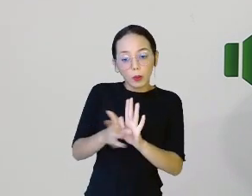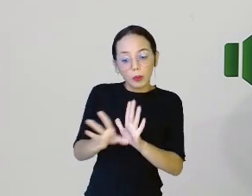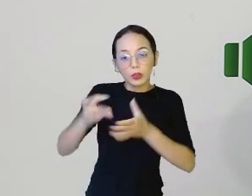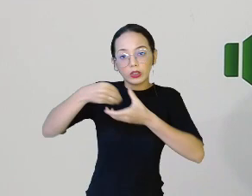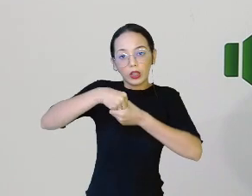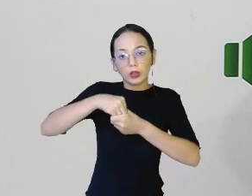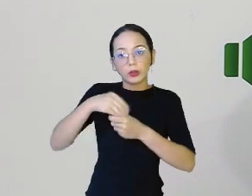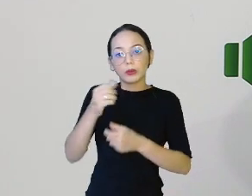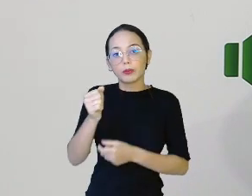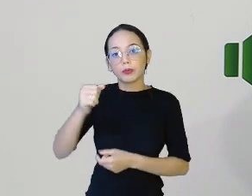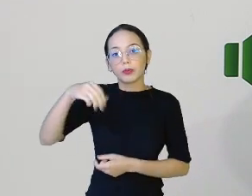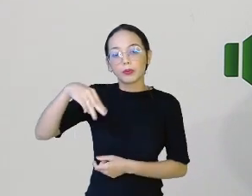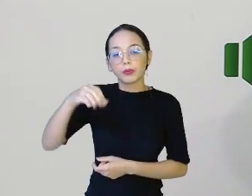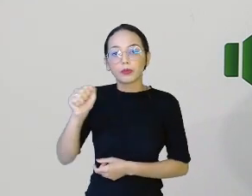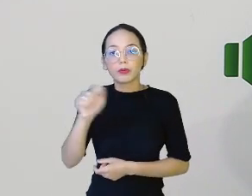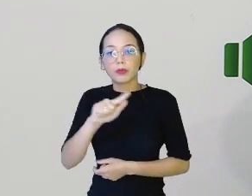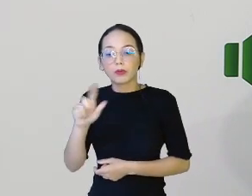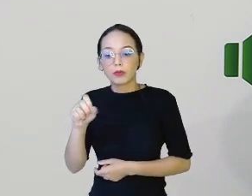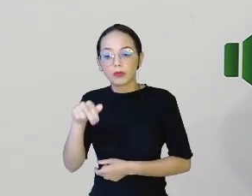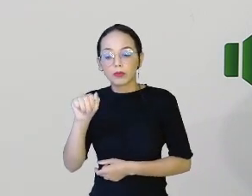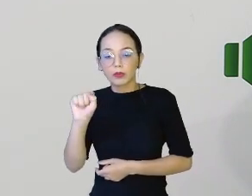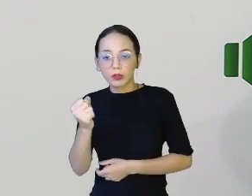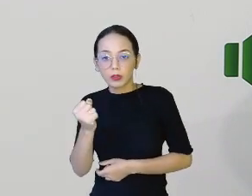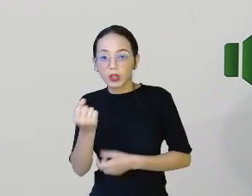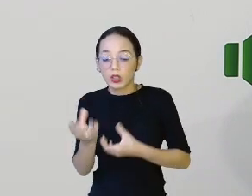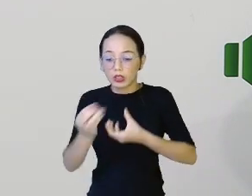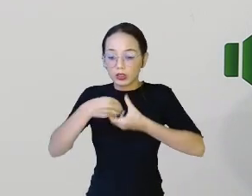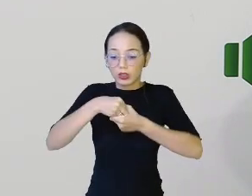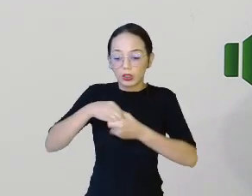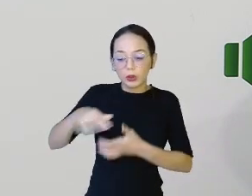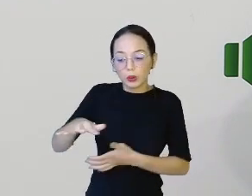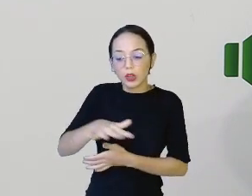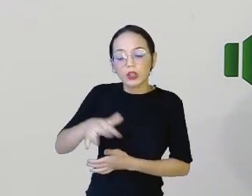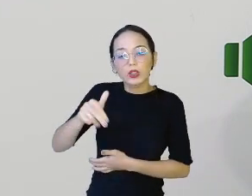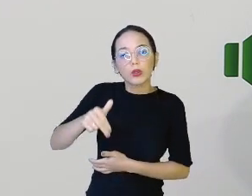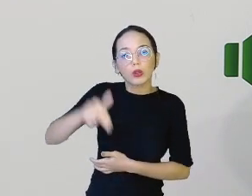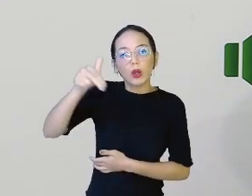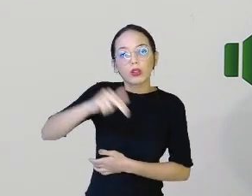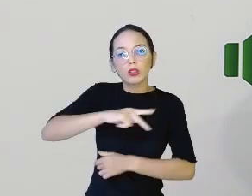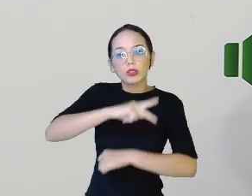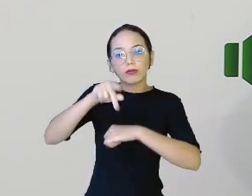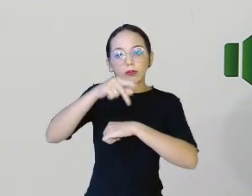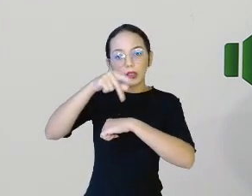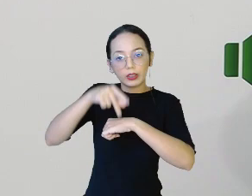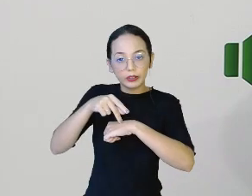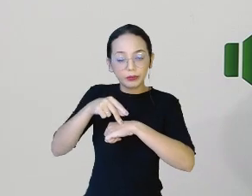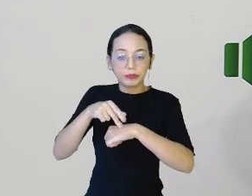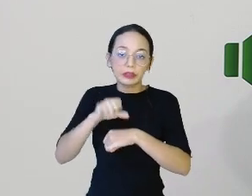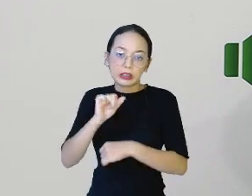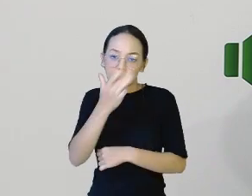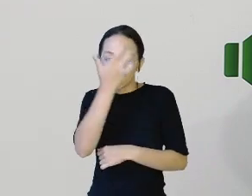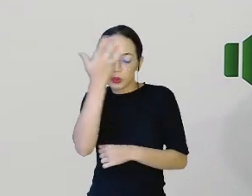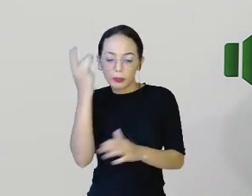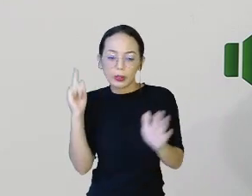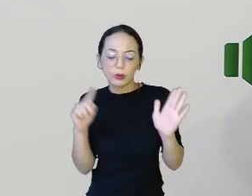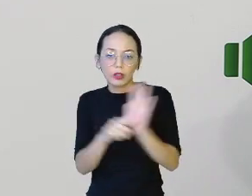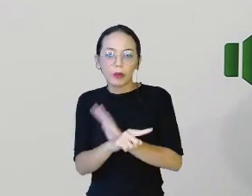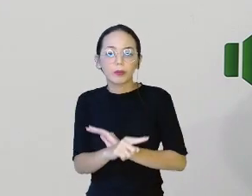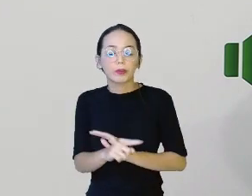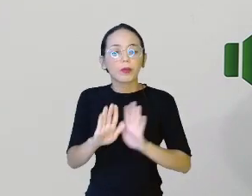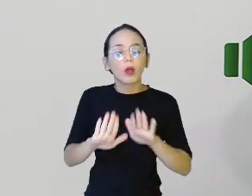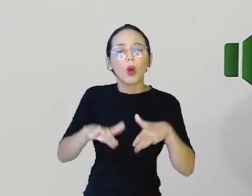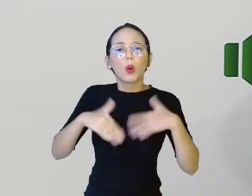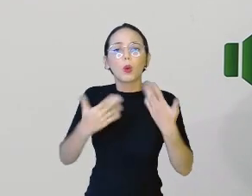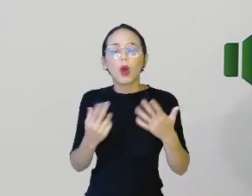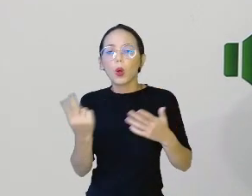na Amazônia e a Amazônia está na região norte do país. Então, se alguém te perguntar quais são